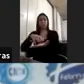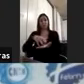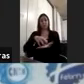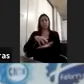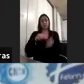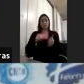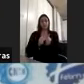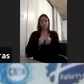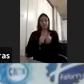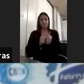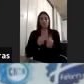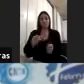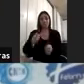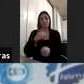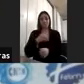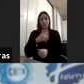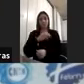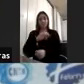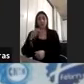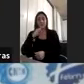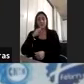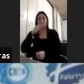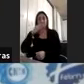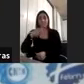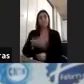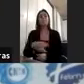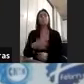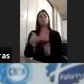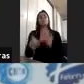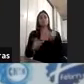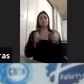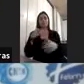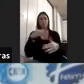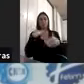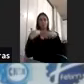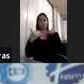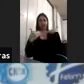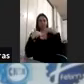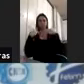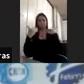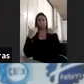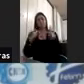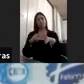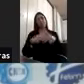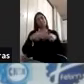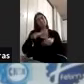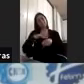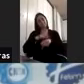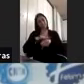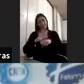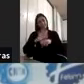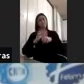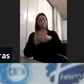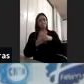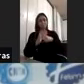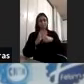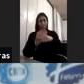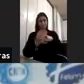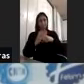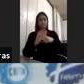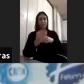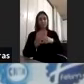100 mil óbitos em função do Covid-19, e não é só em função do vírus,